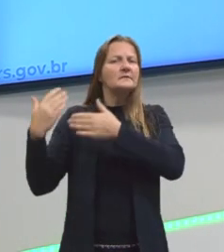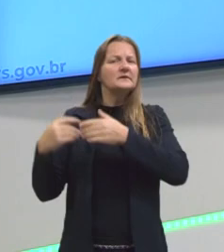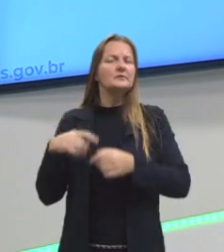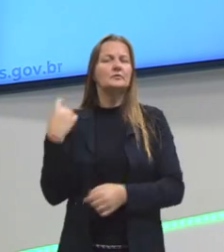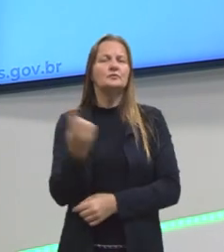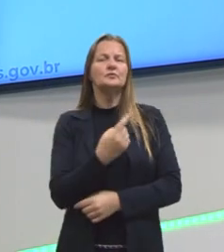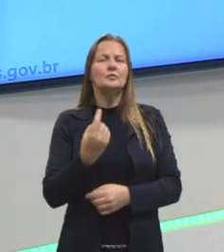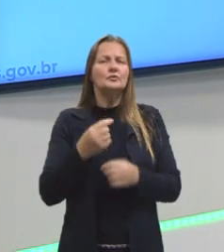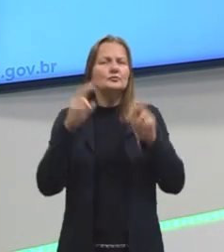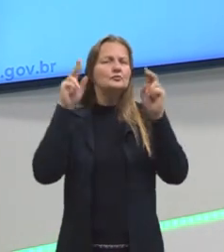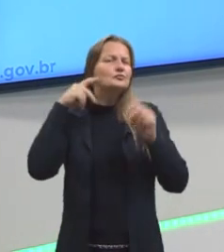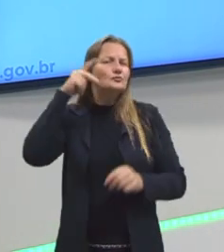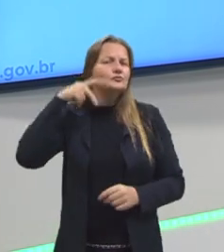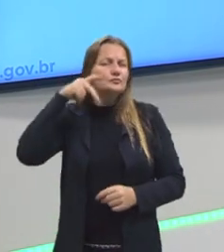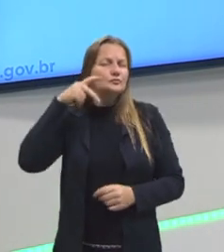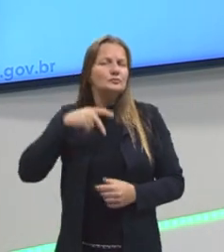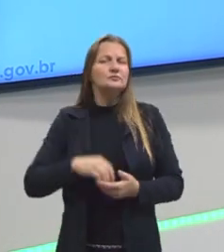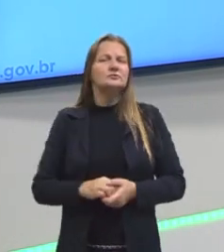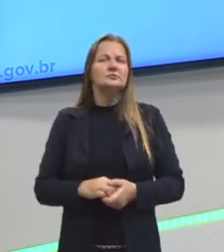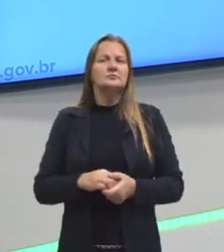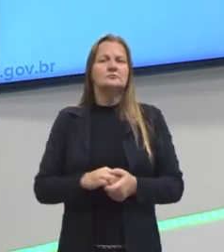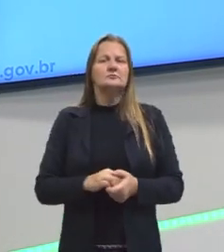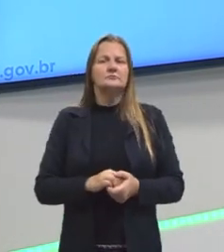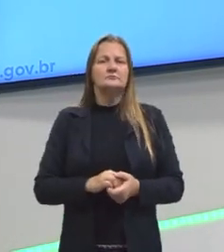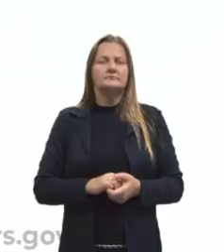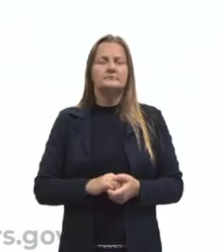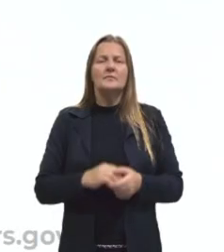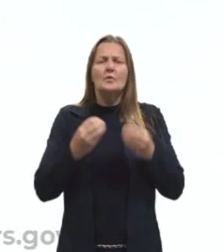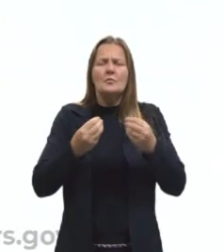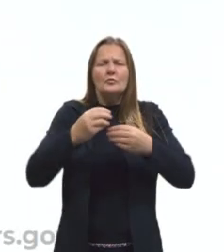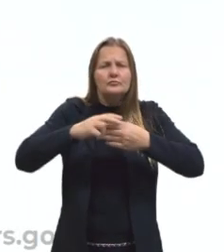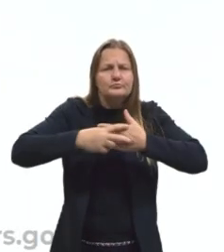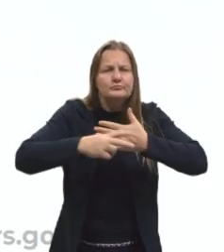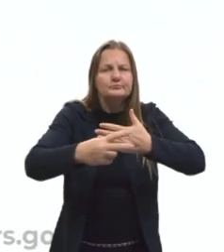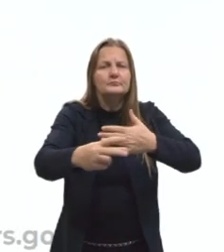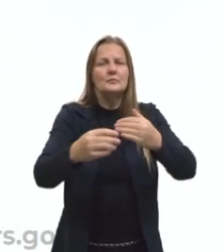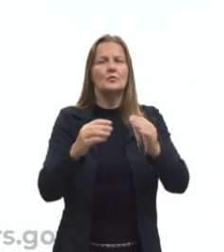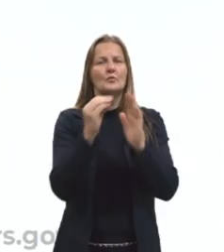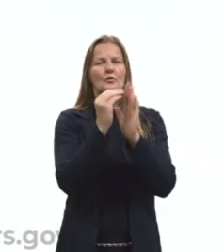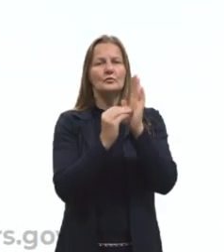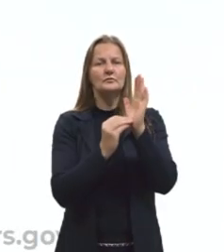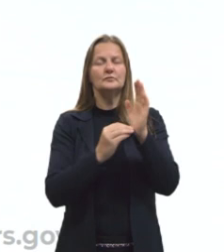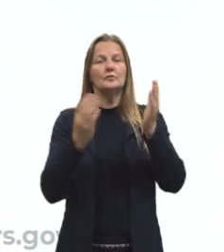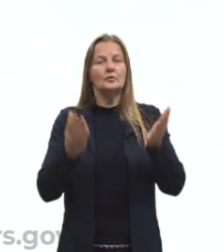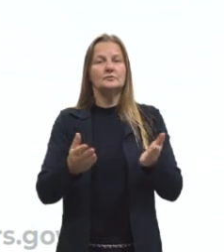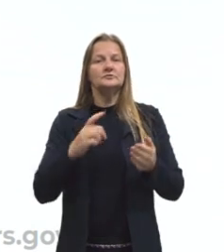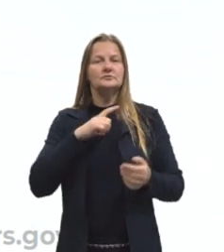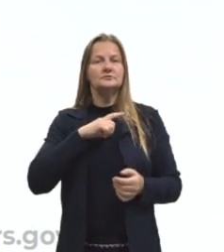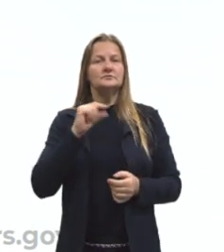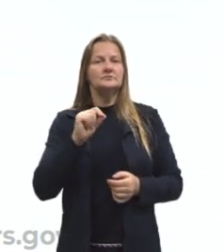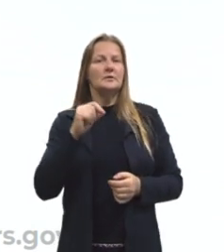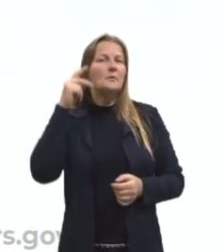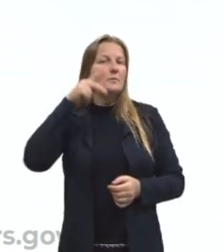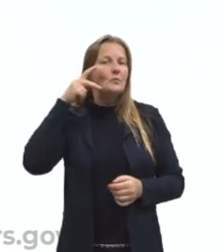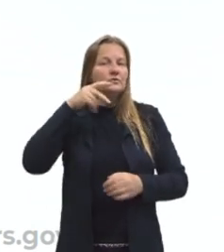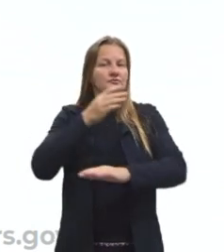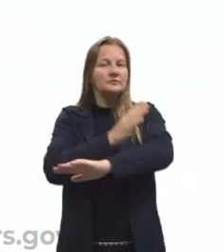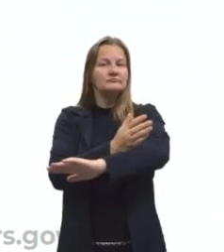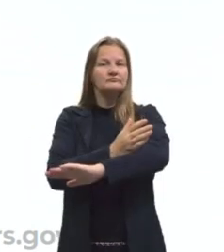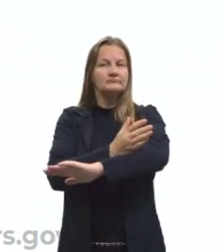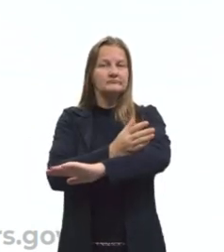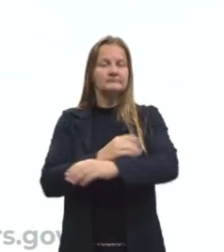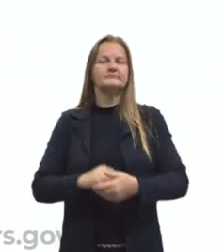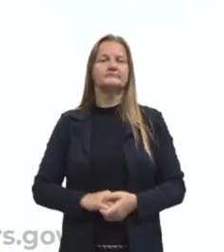falamos sobre a política na Idade Antiga dando sequência a esse conteúdo Hoje vamos falar sobre a política na Idade